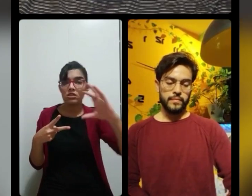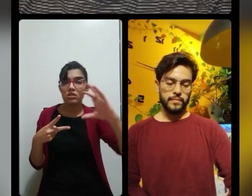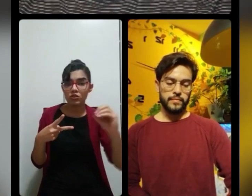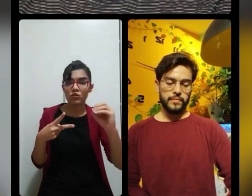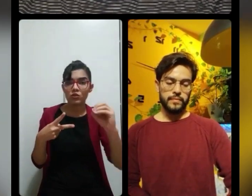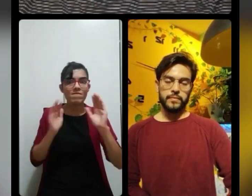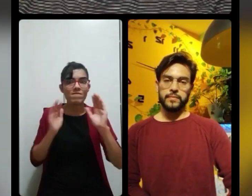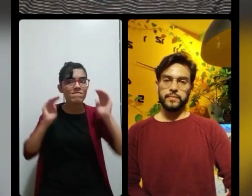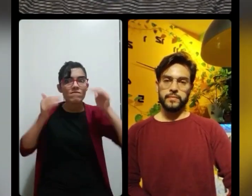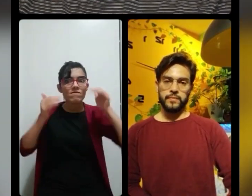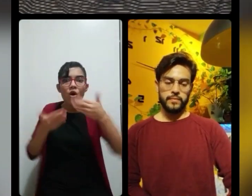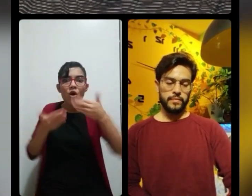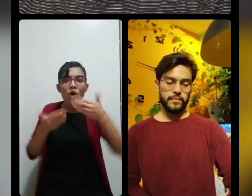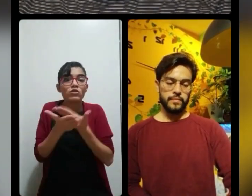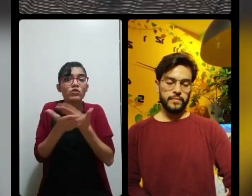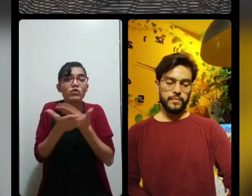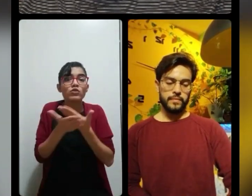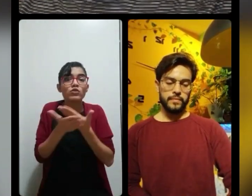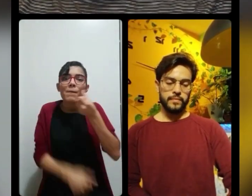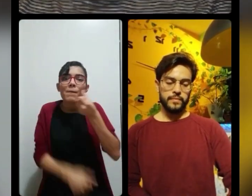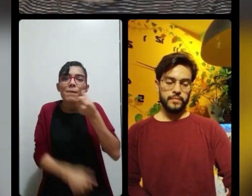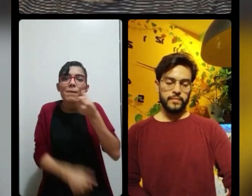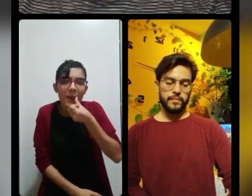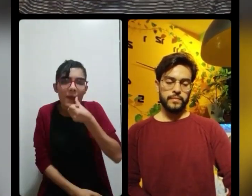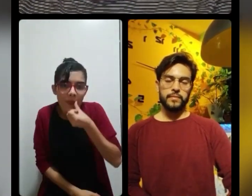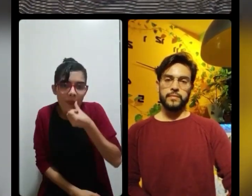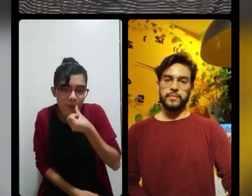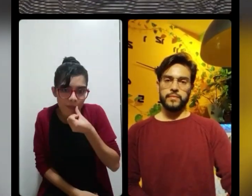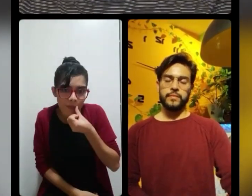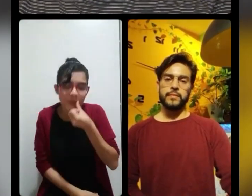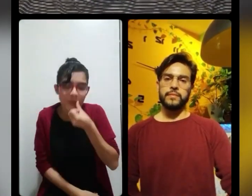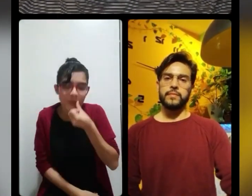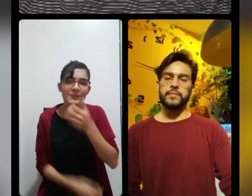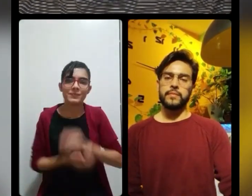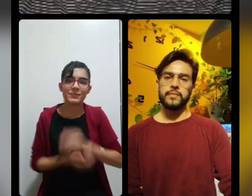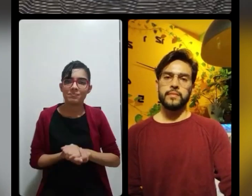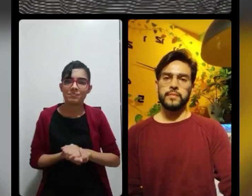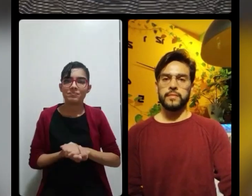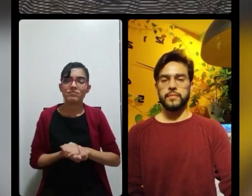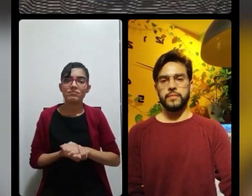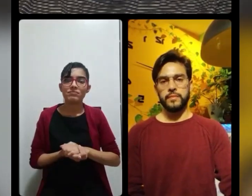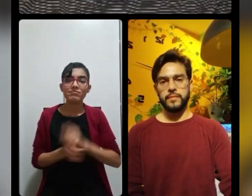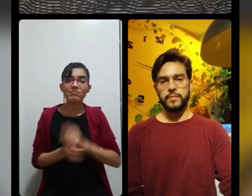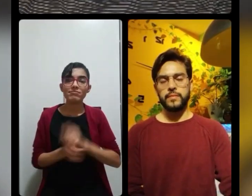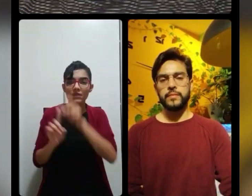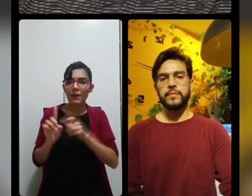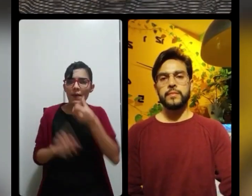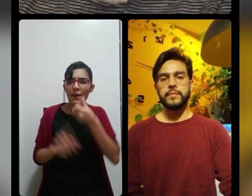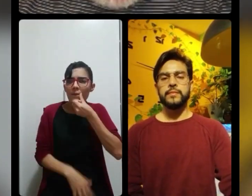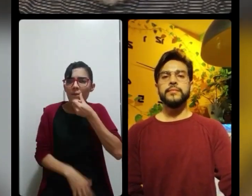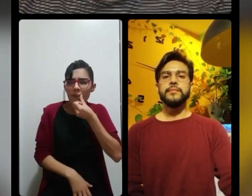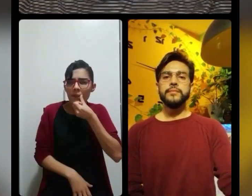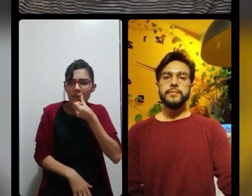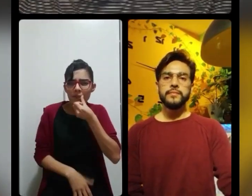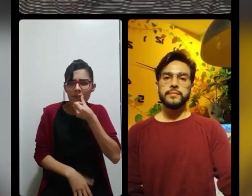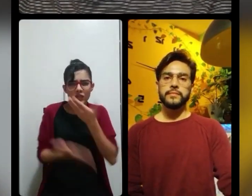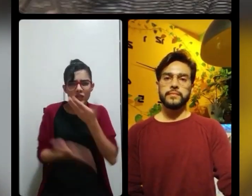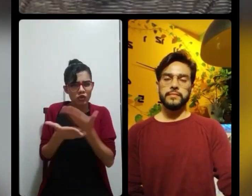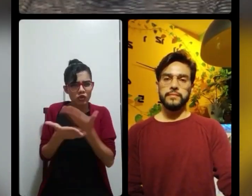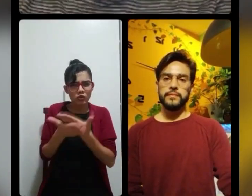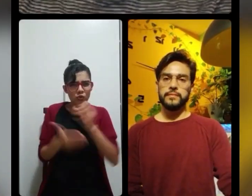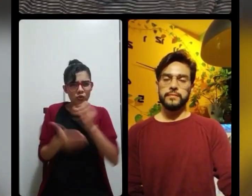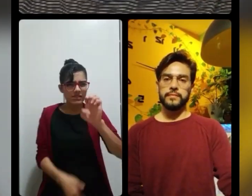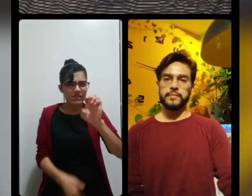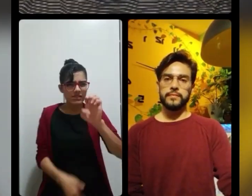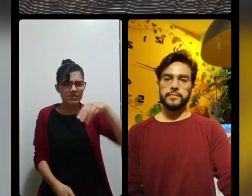gesto propriamente dito, sem caminhar. Cascudo não chegou à semiótica, ele não teve essa percepção. Mas, no fim, ele tem